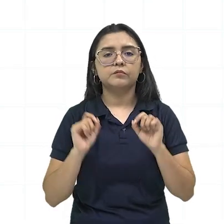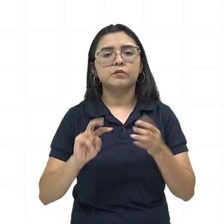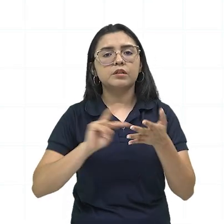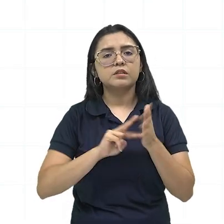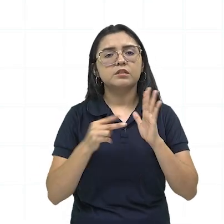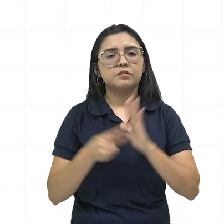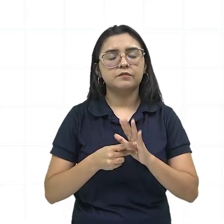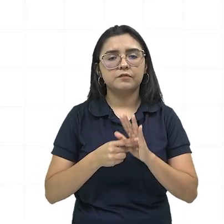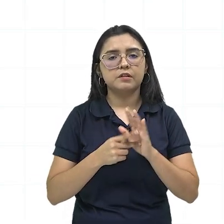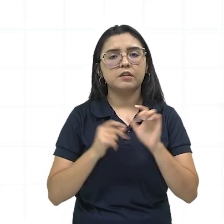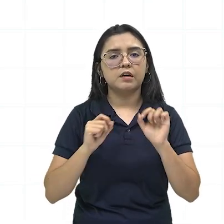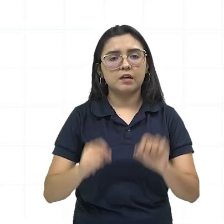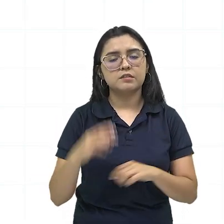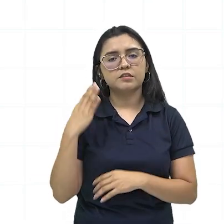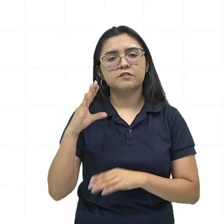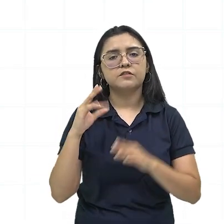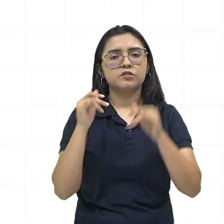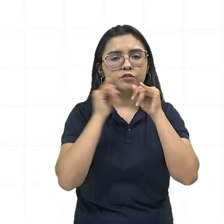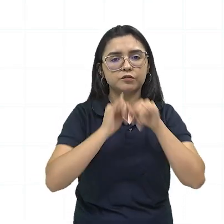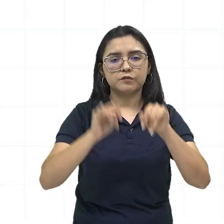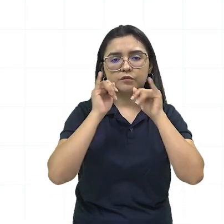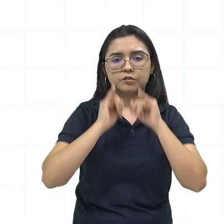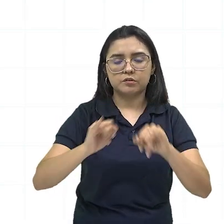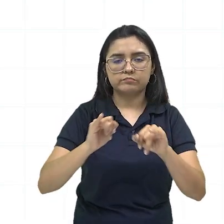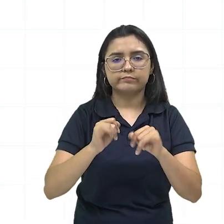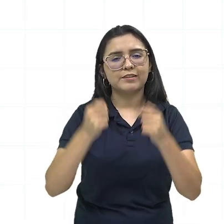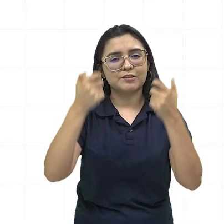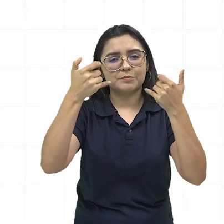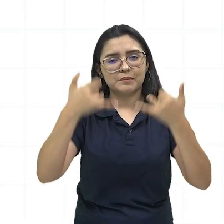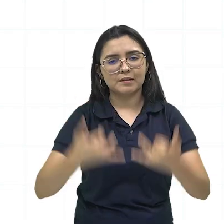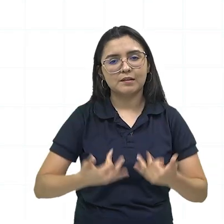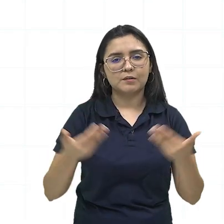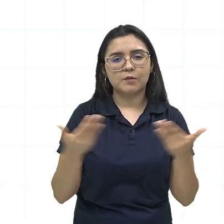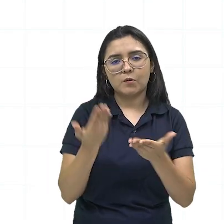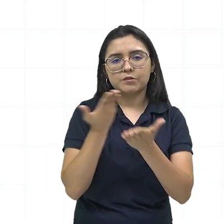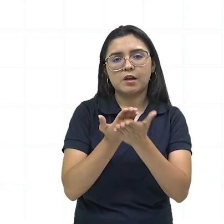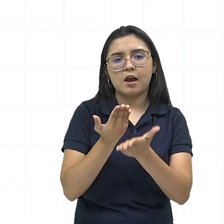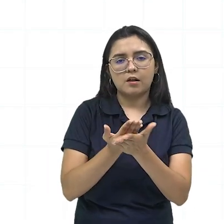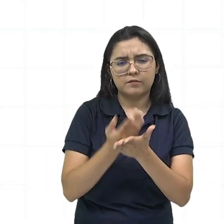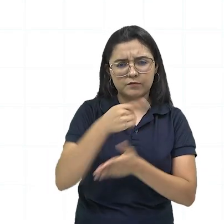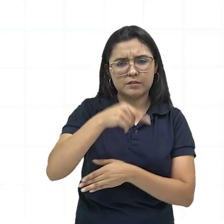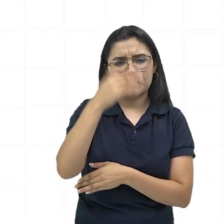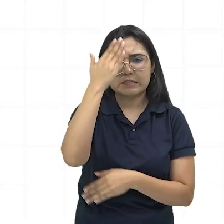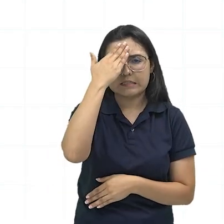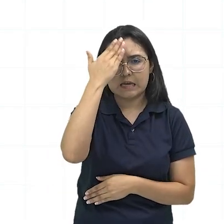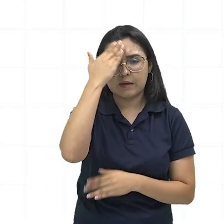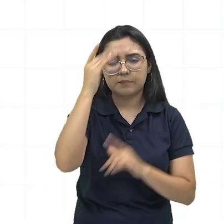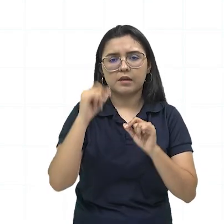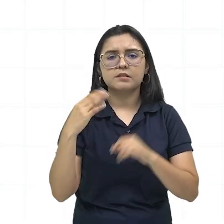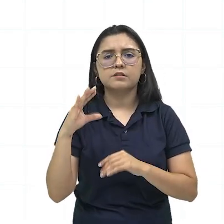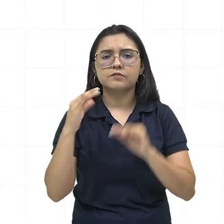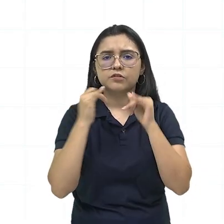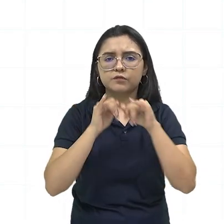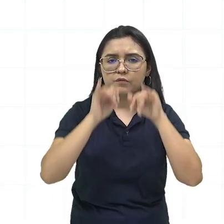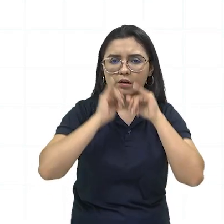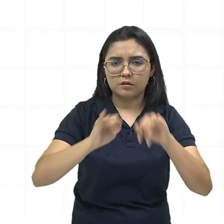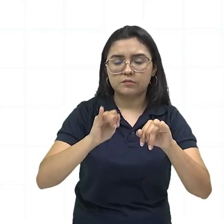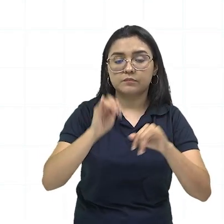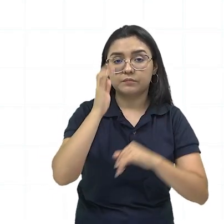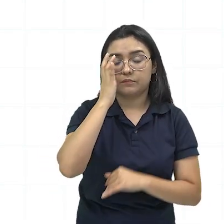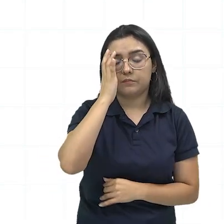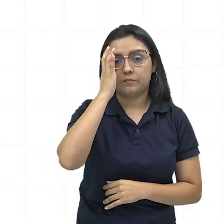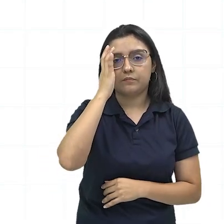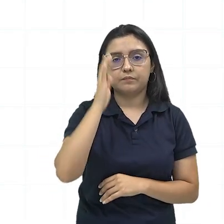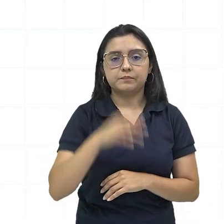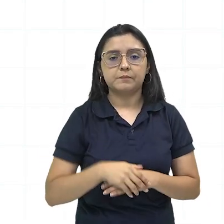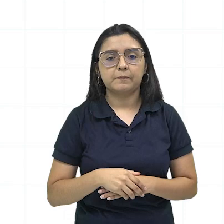divulgação científica? Que a gente está falando muito aqui, divulgação científica, a nossa aula. Vocês sabem o que é divulgação científica, né?